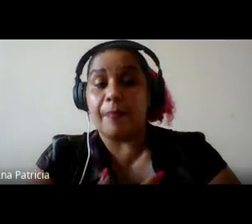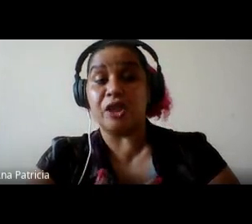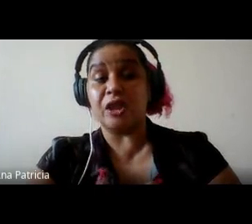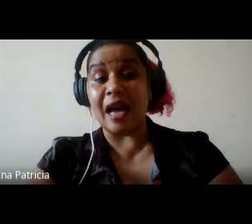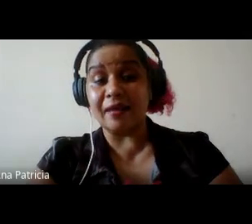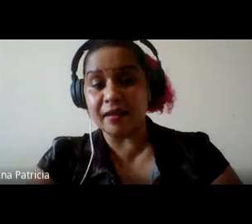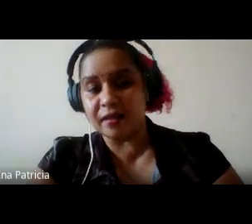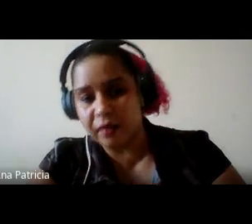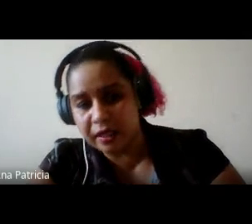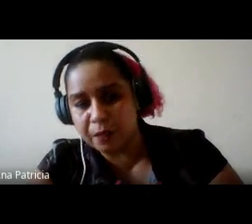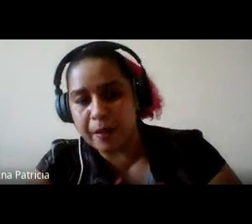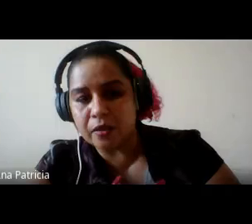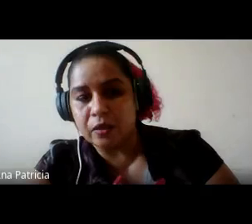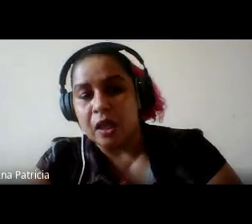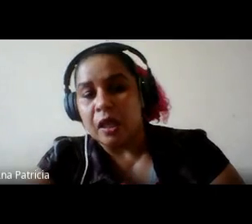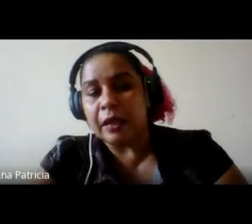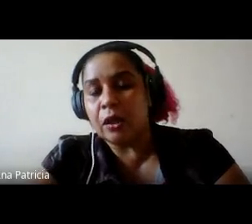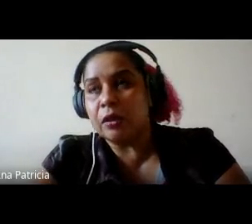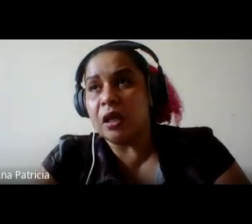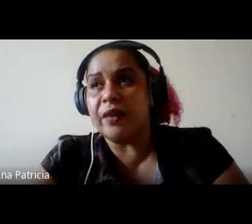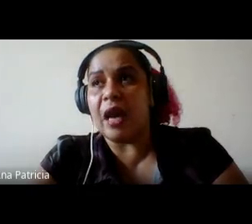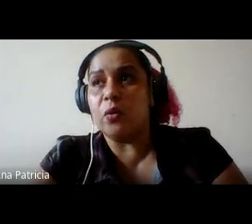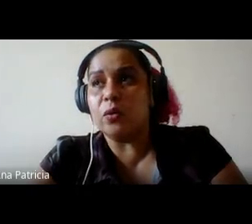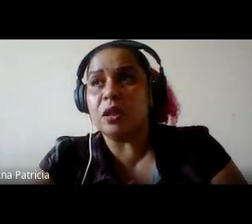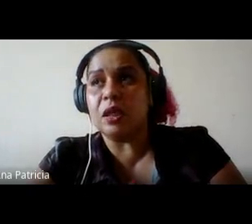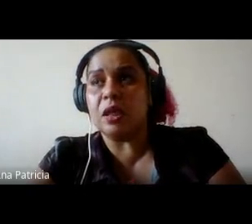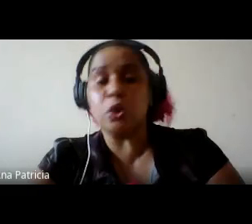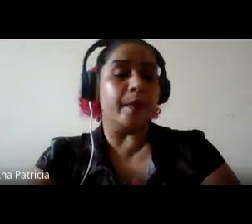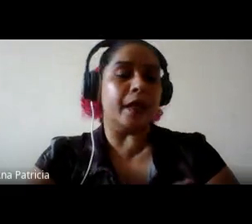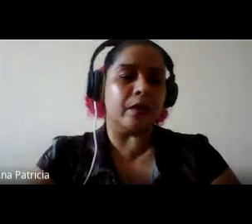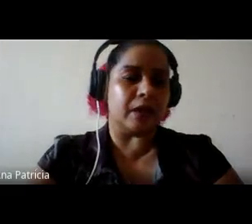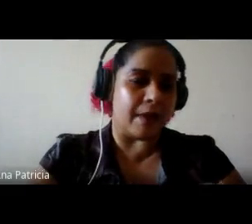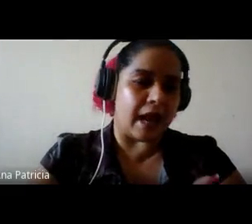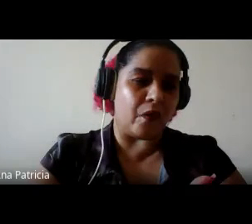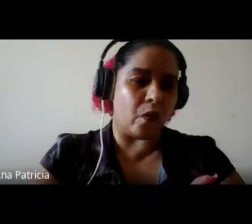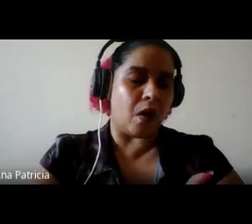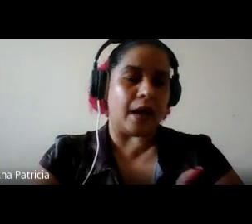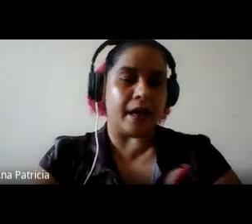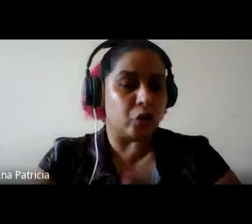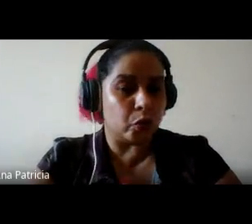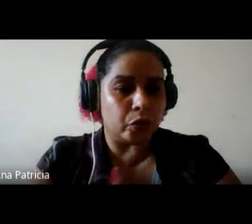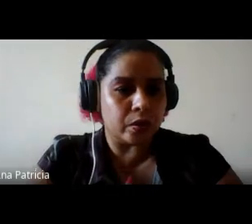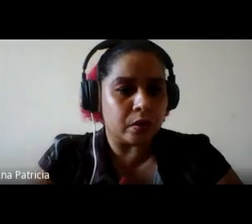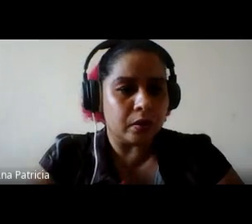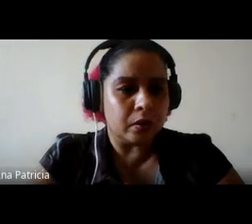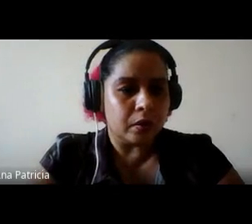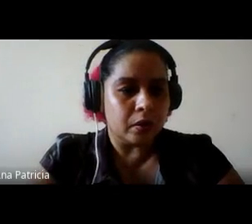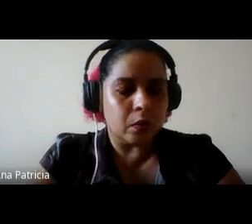a prestar atenção nesse espaço, eu tive alunos que descobriram que trabalhavam com colegas